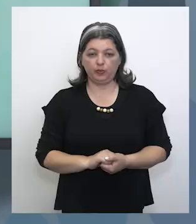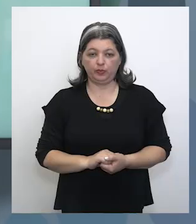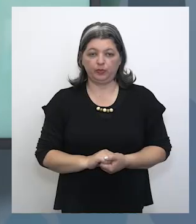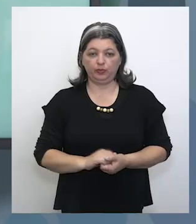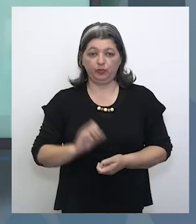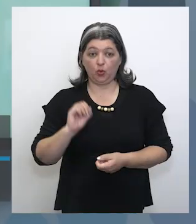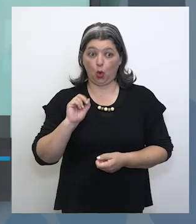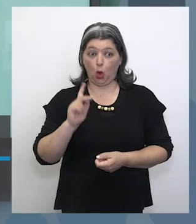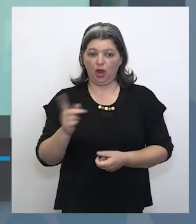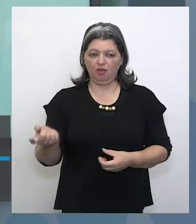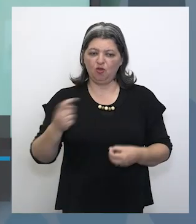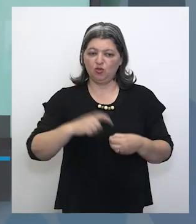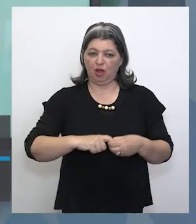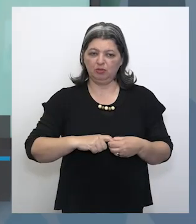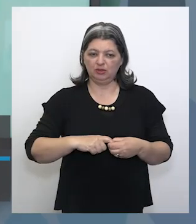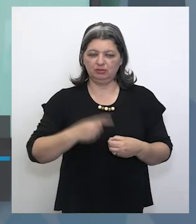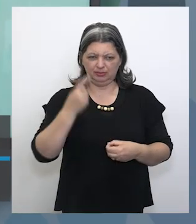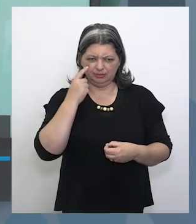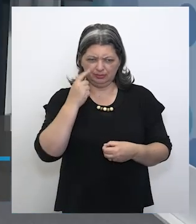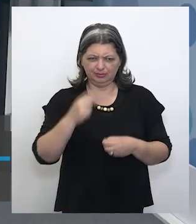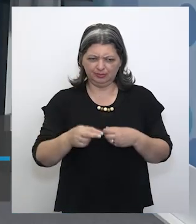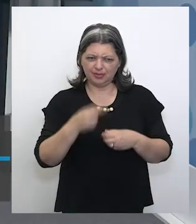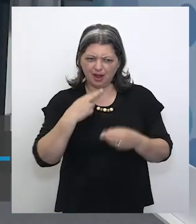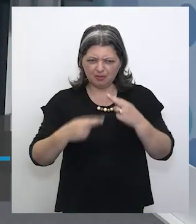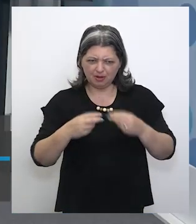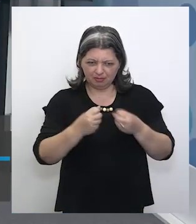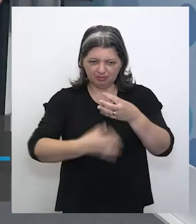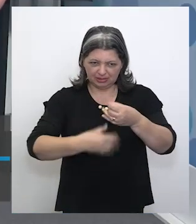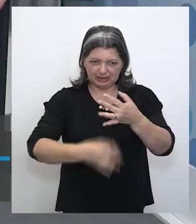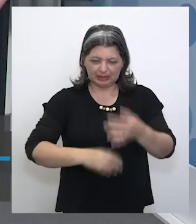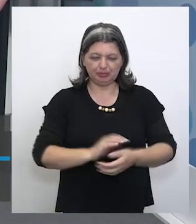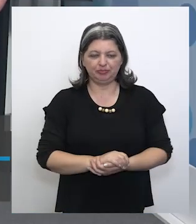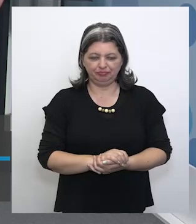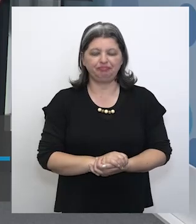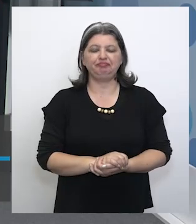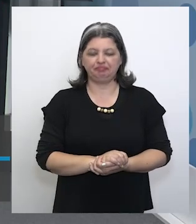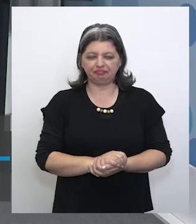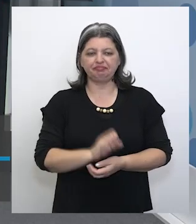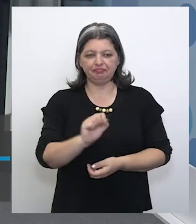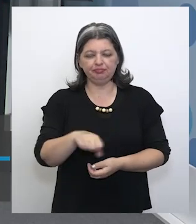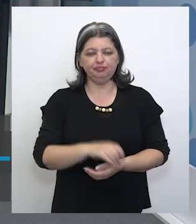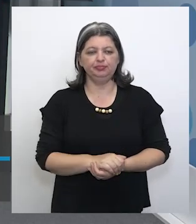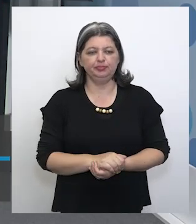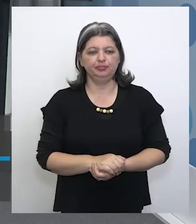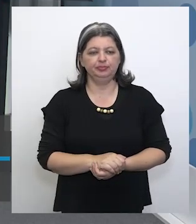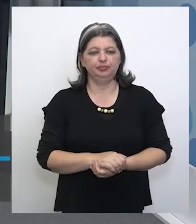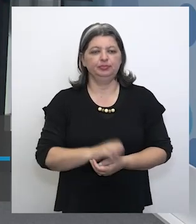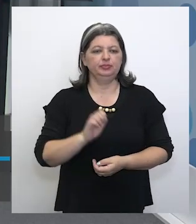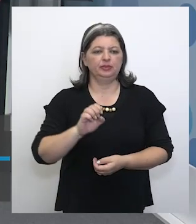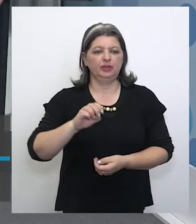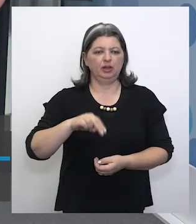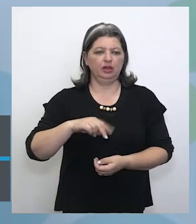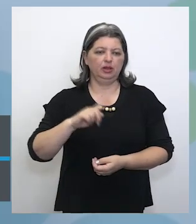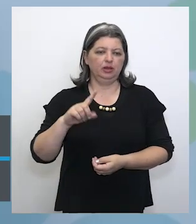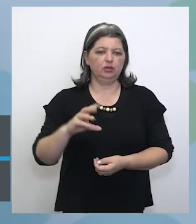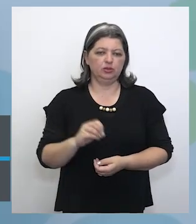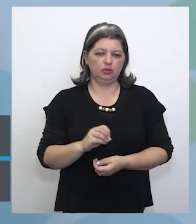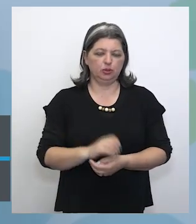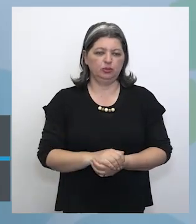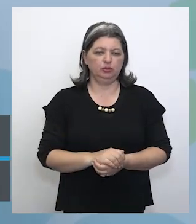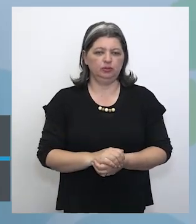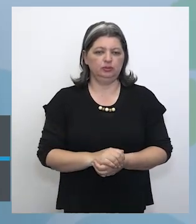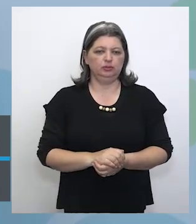Ok, Erika, voltamos. E aí, muitas respostas? Sim. There we go. Muitas respostas. O Enzo Felipe, da escola